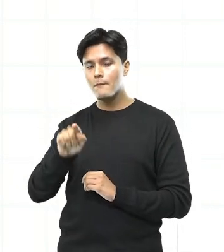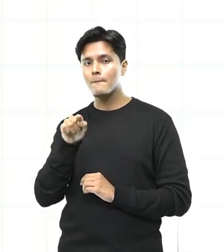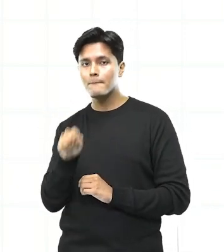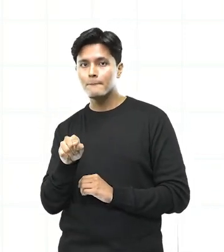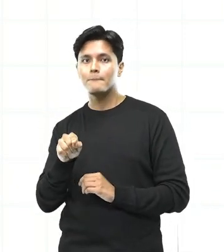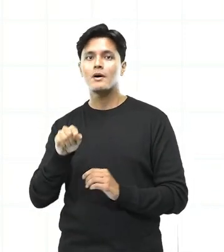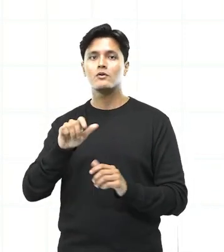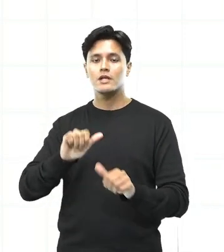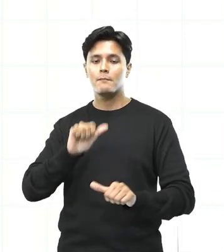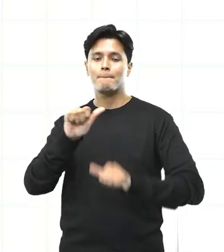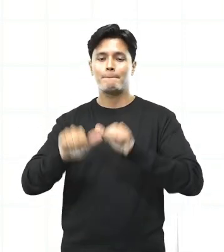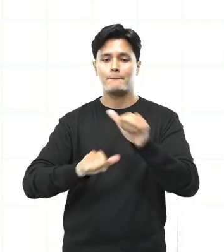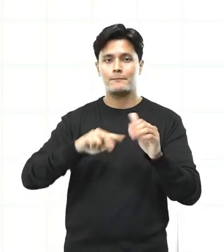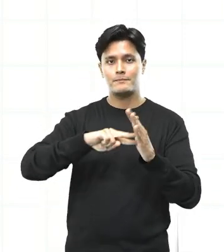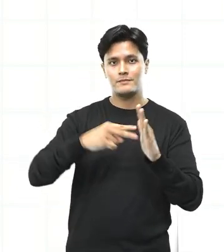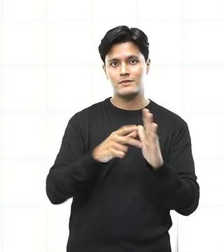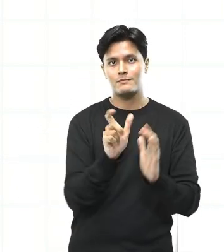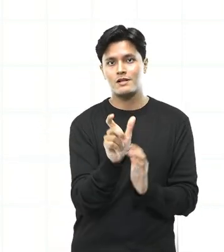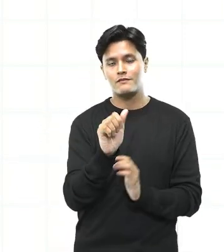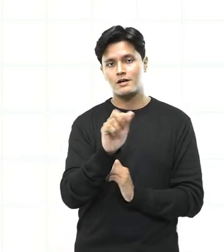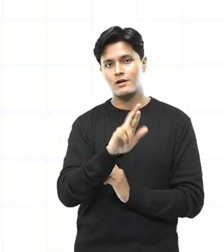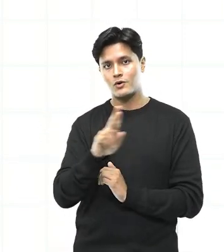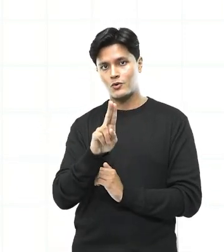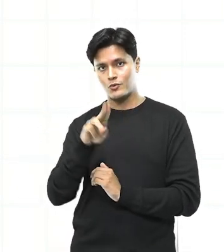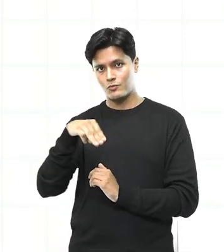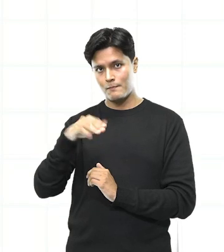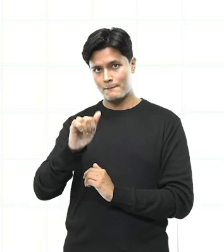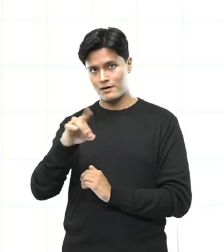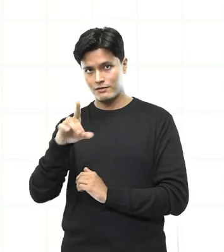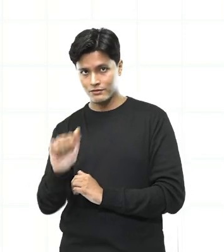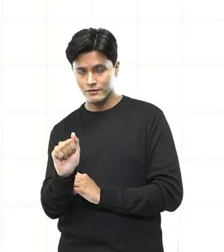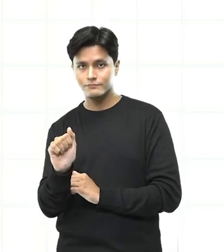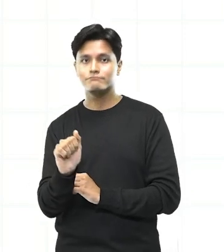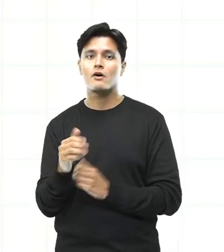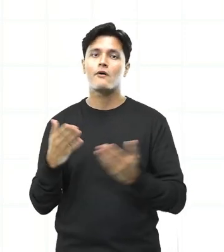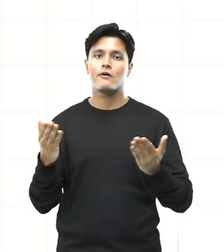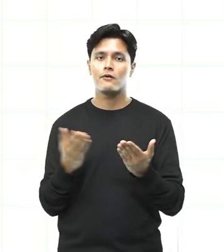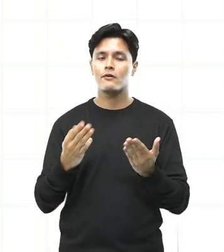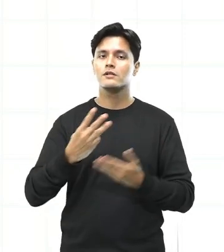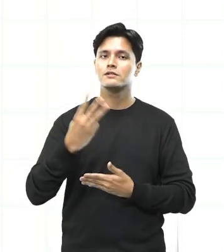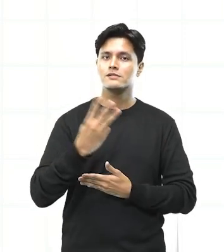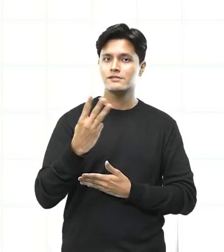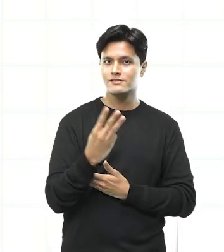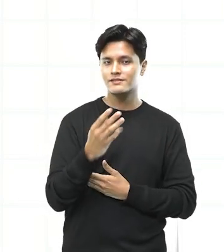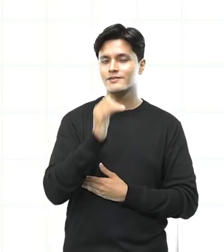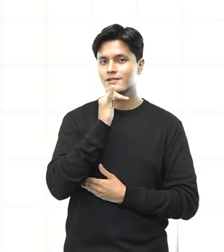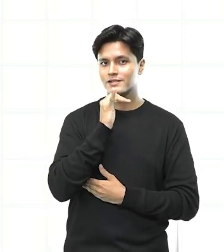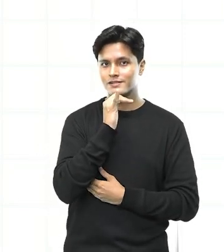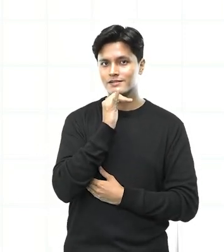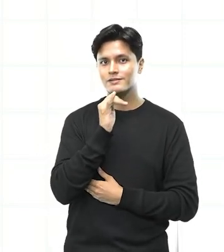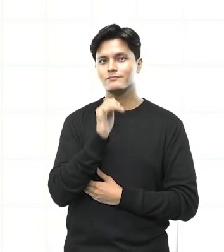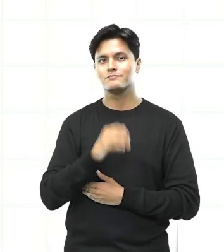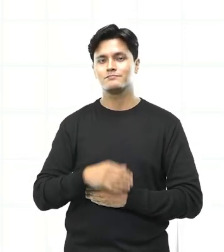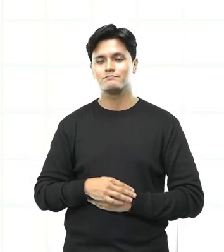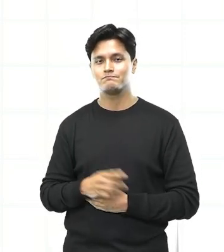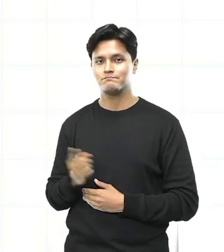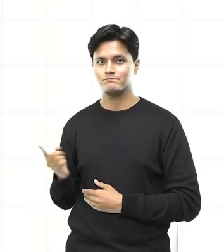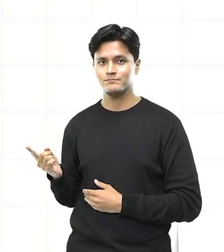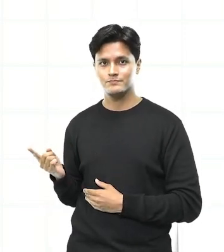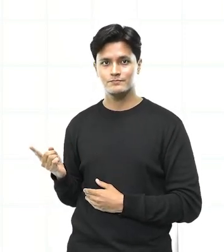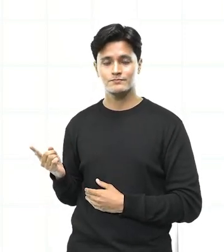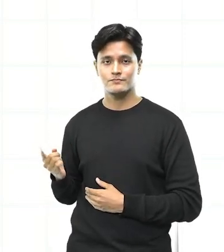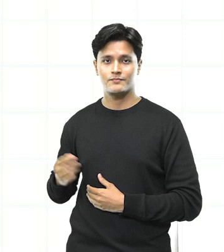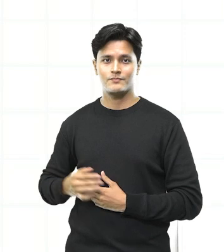é um adjetivo. E aí nós vamos para o nosso terceiro exemplo, tá? Nosso terceiro exemplo diz o